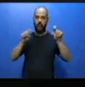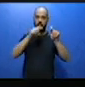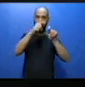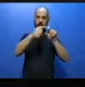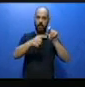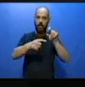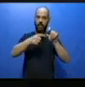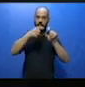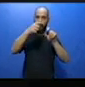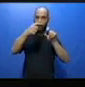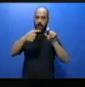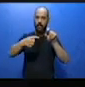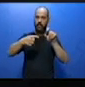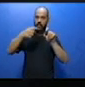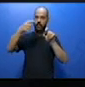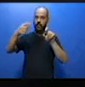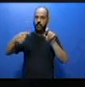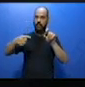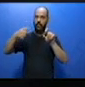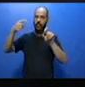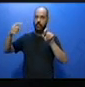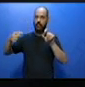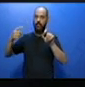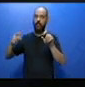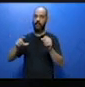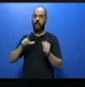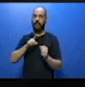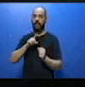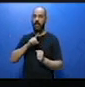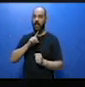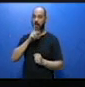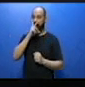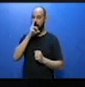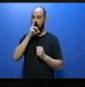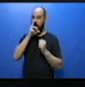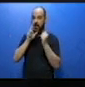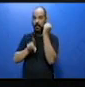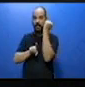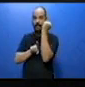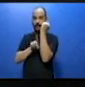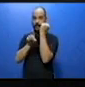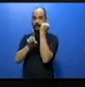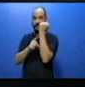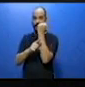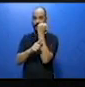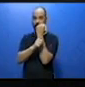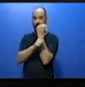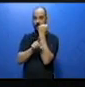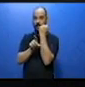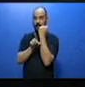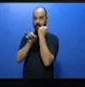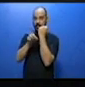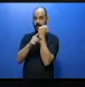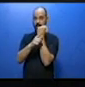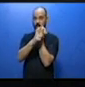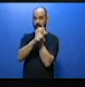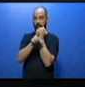cerdas. Cada anelzinho desse, cada parte, tem pequenininhas cerdas, que são usadas